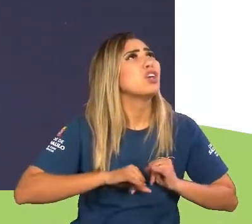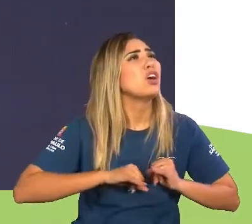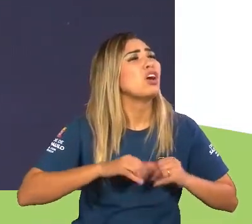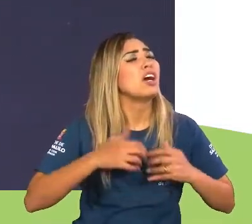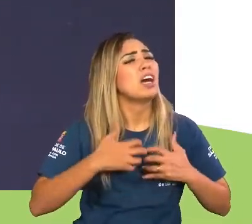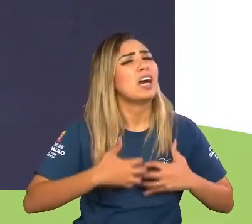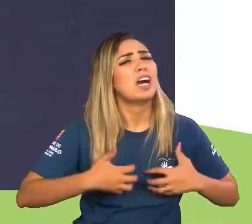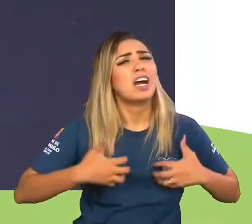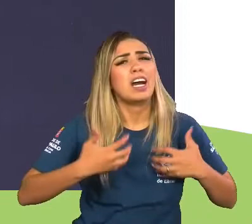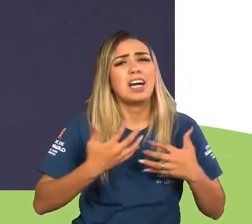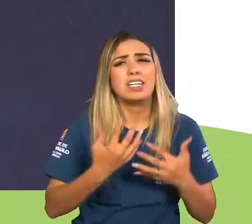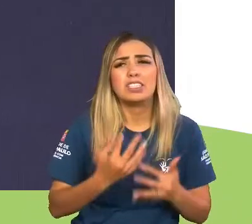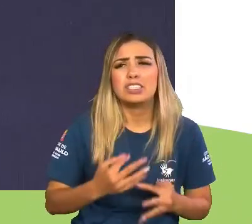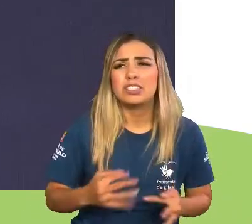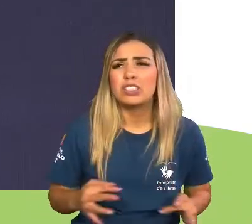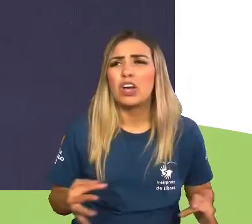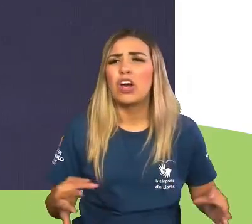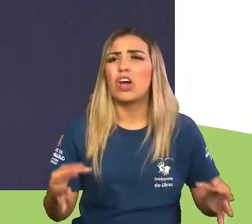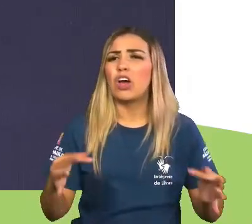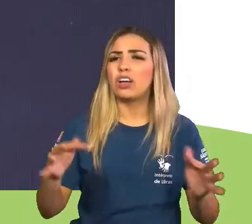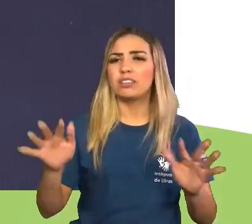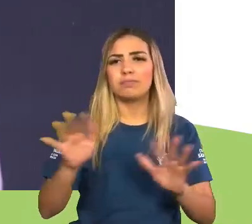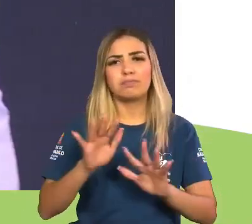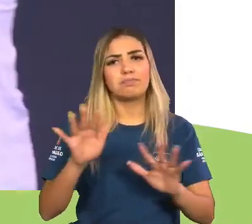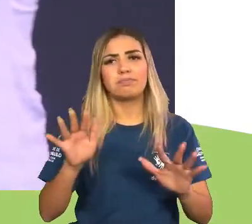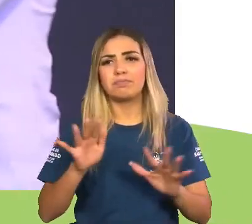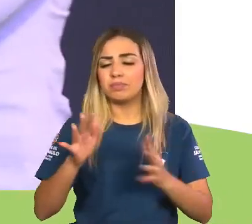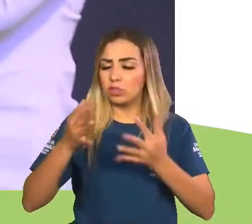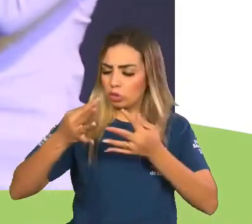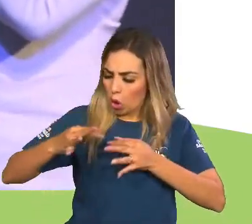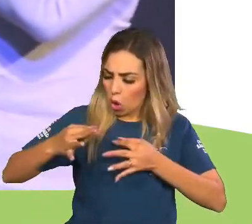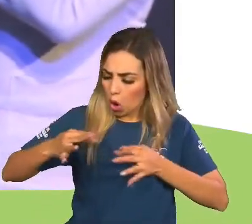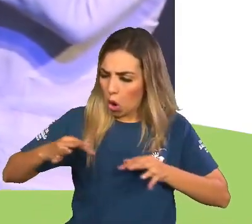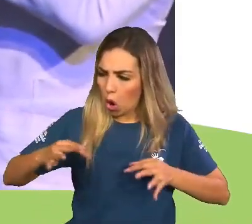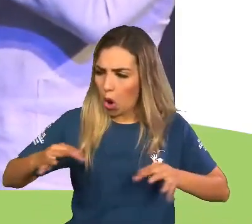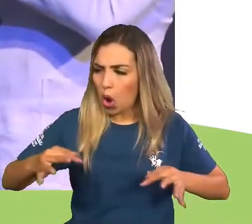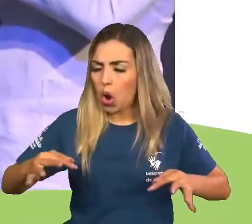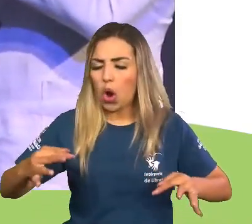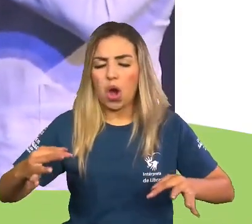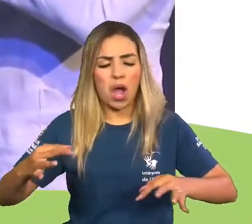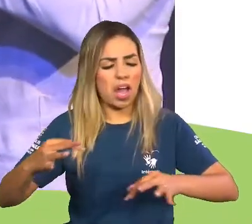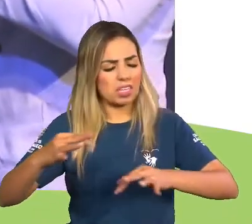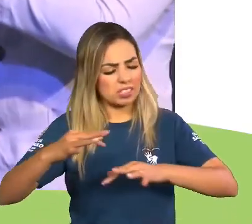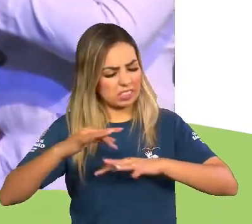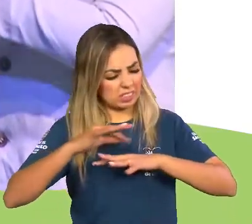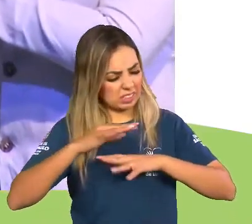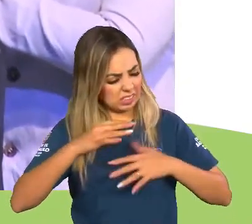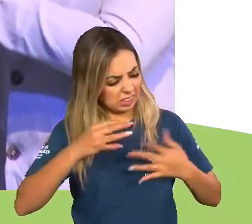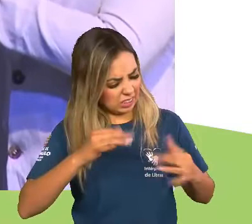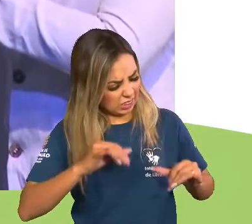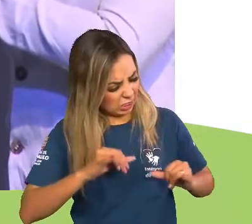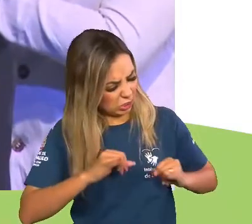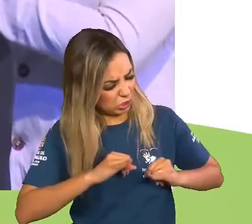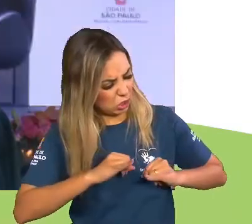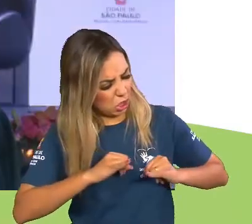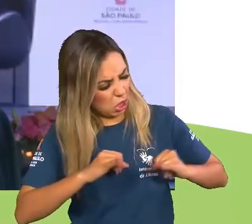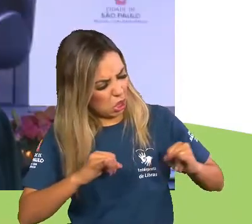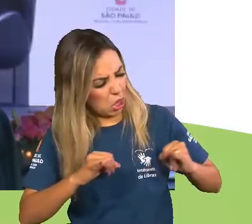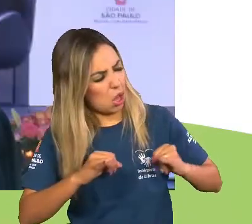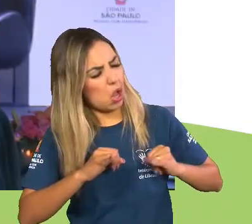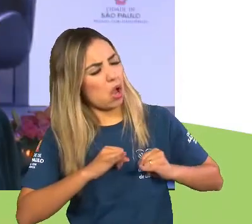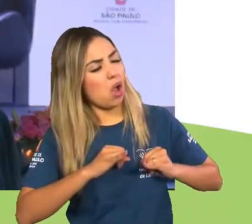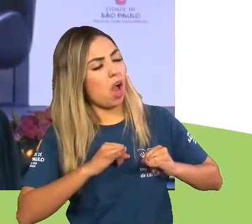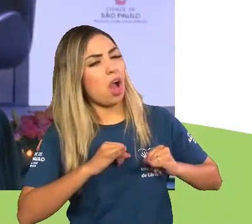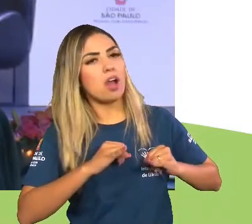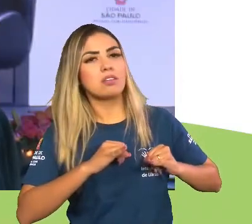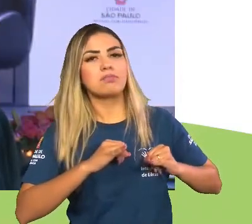Findo as feridas, cicatrizes vivas, sou mais forte